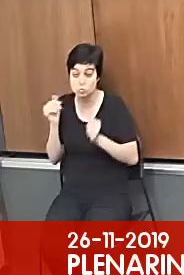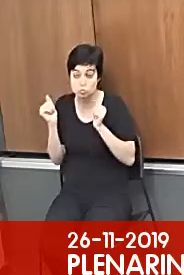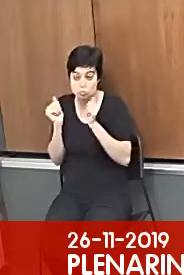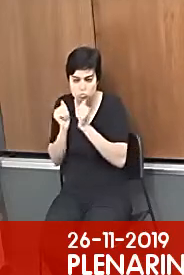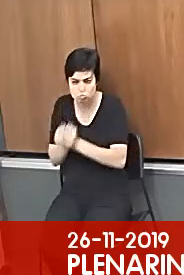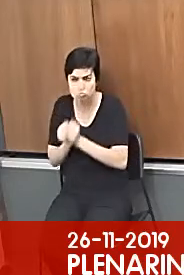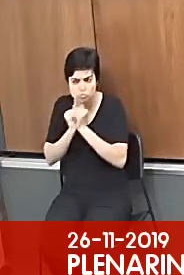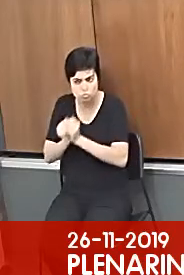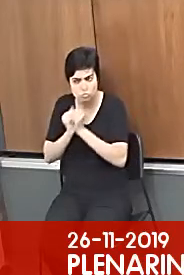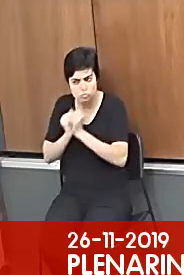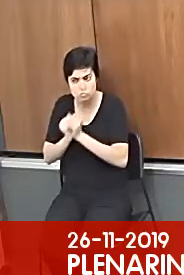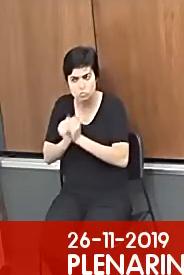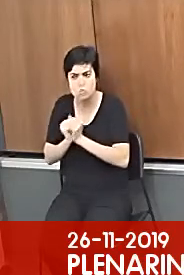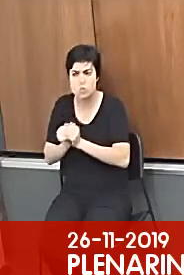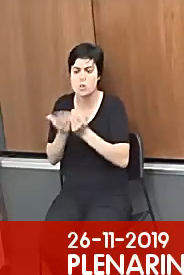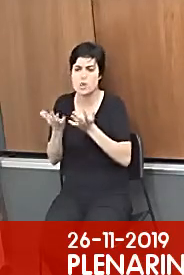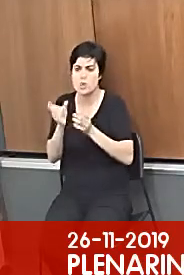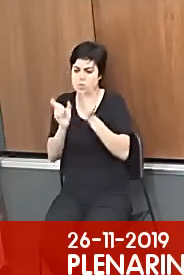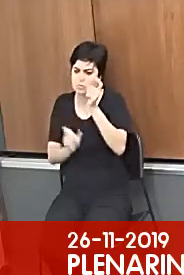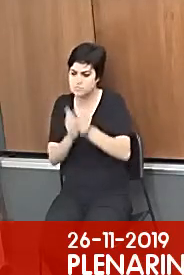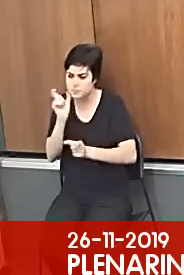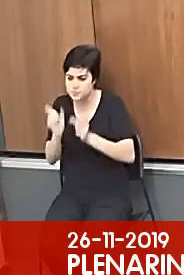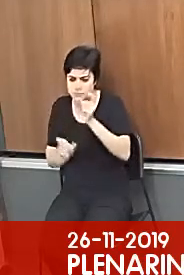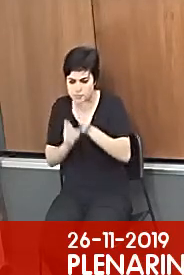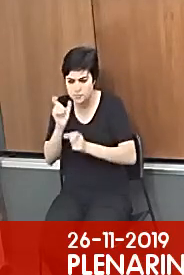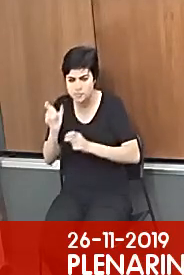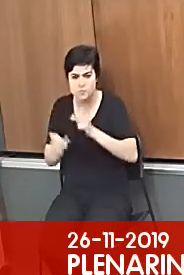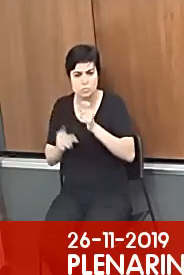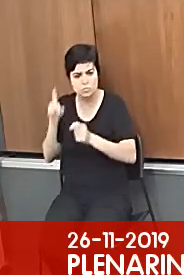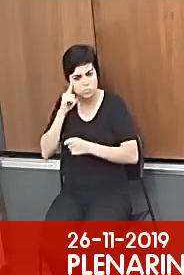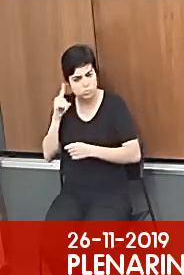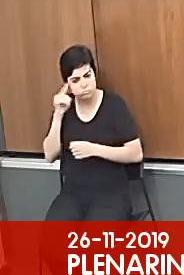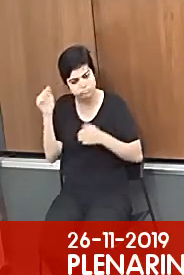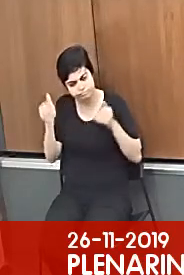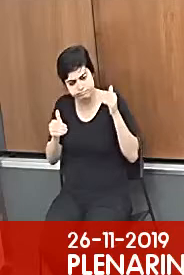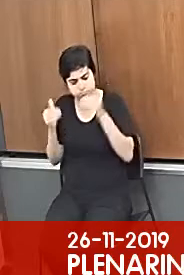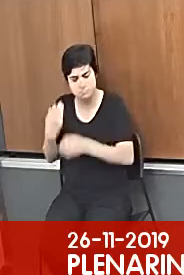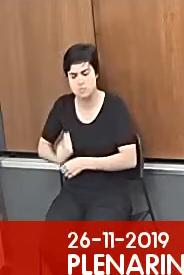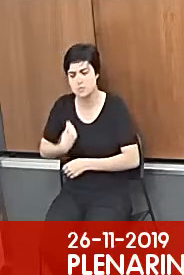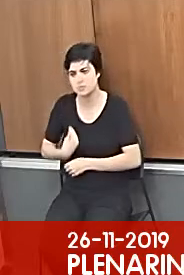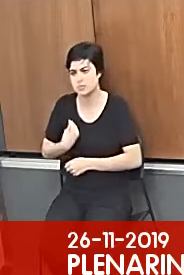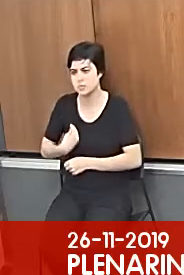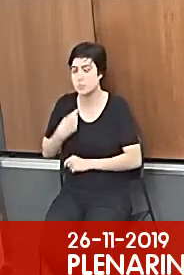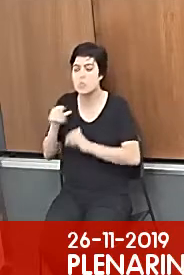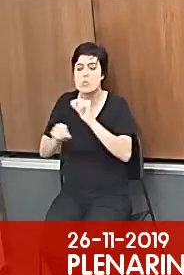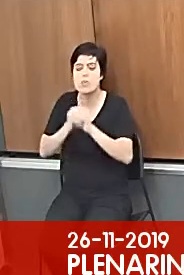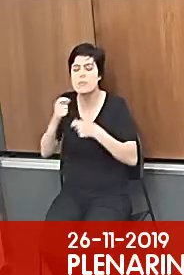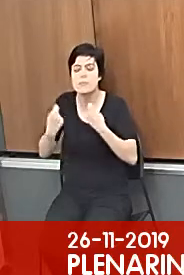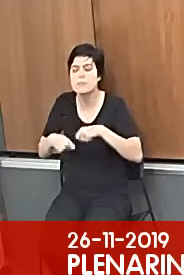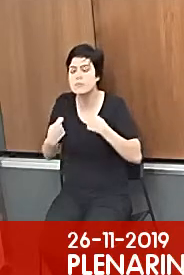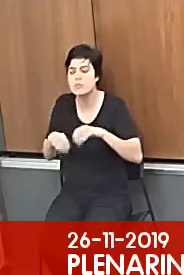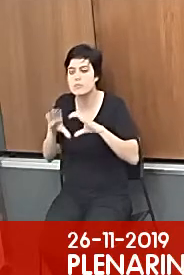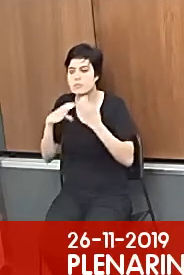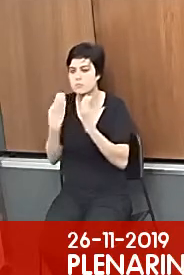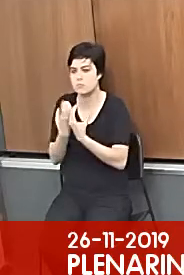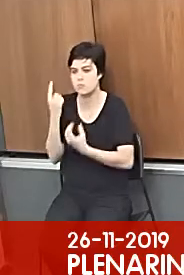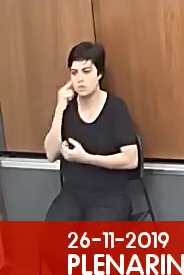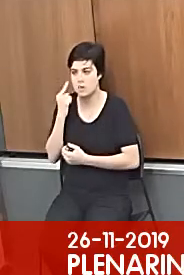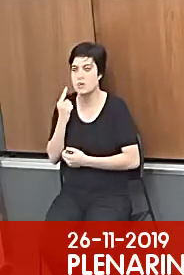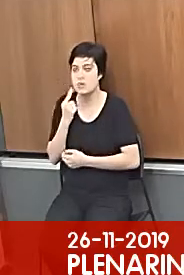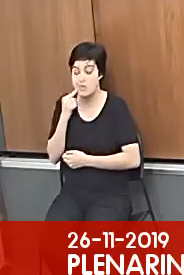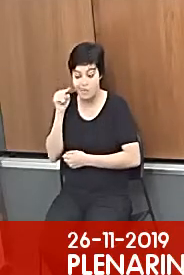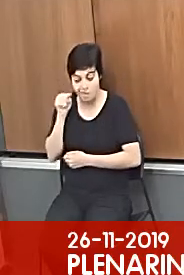isso mesmo. Eu vi nas pessoas que fazem o dia a dia, são as necessidades da comunidade surda. Esse é o